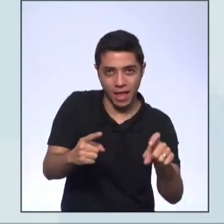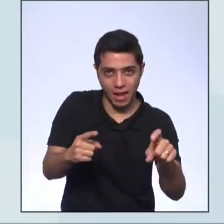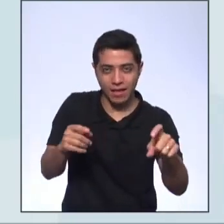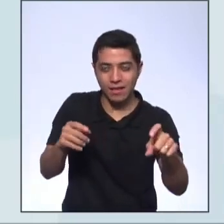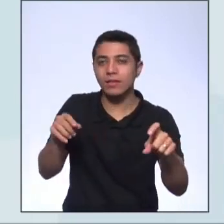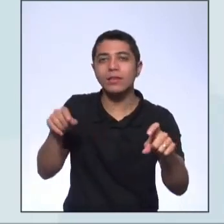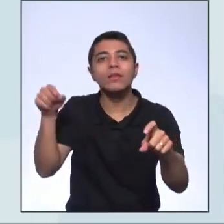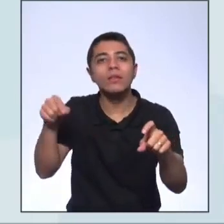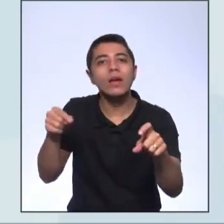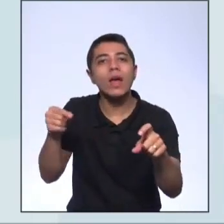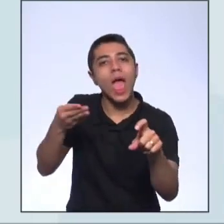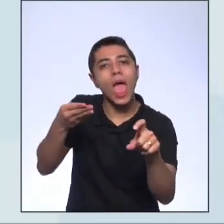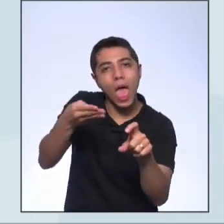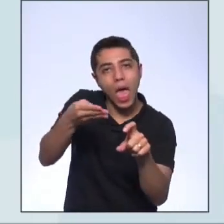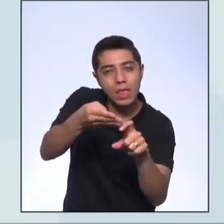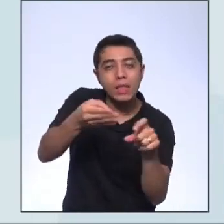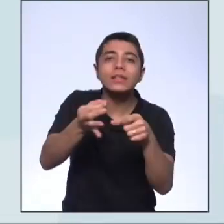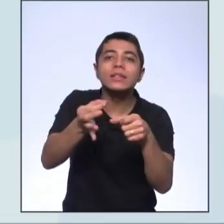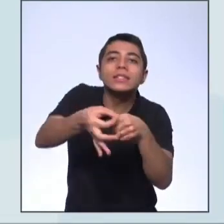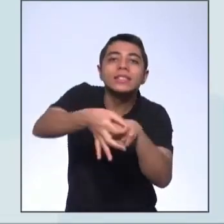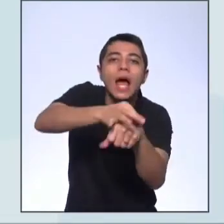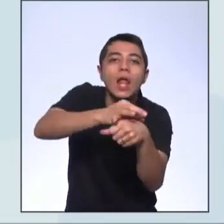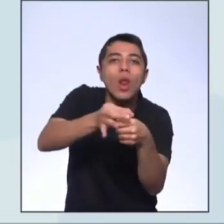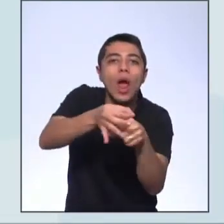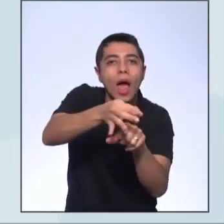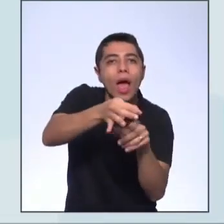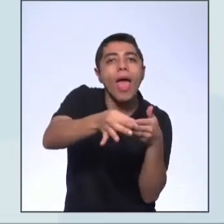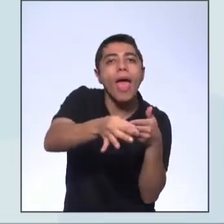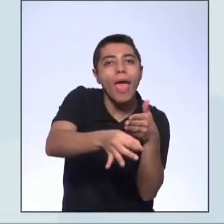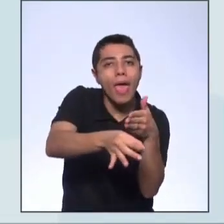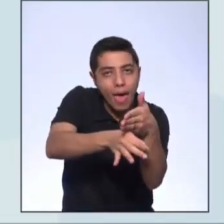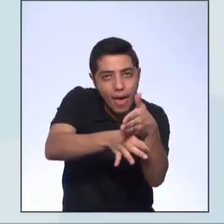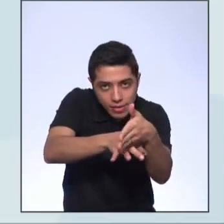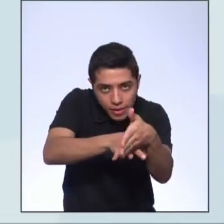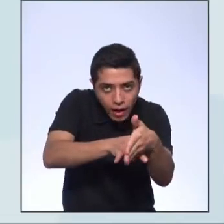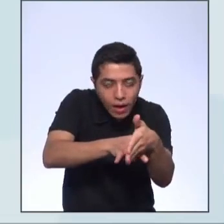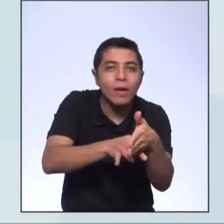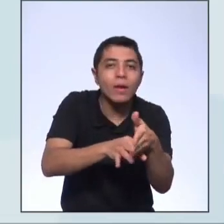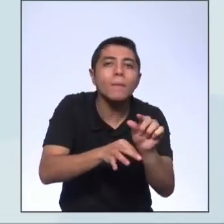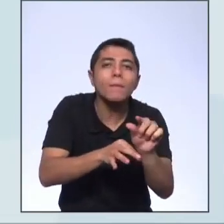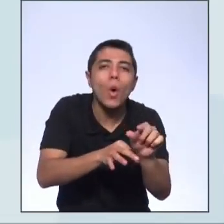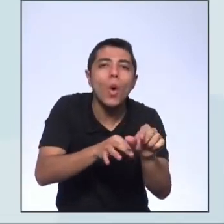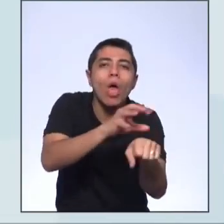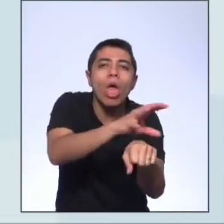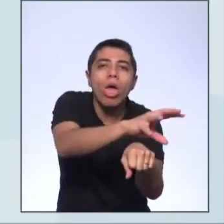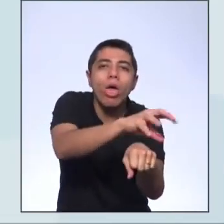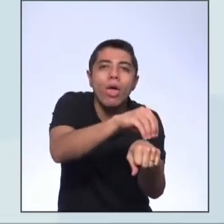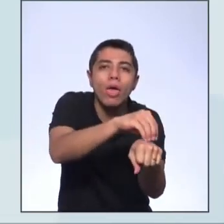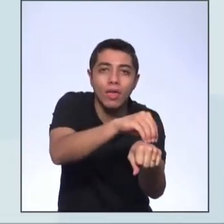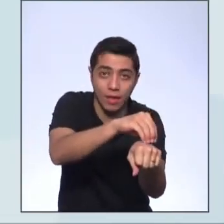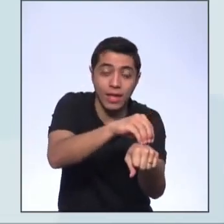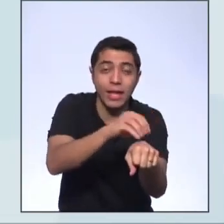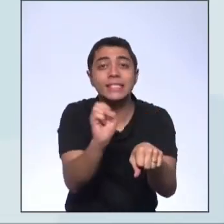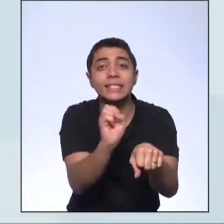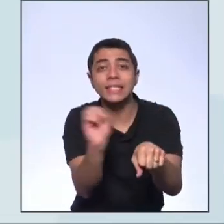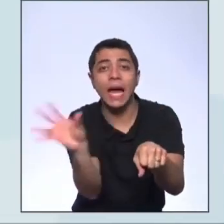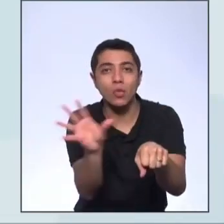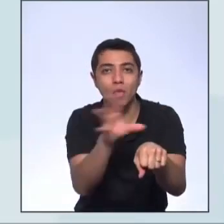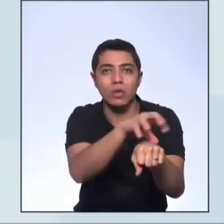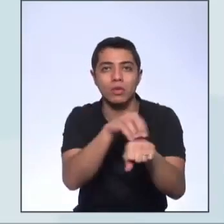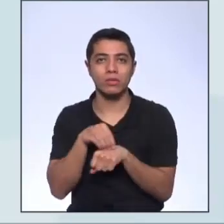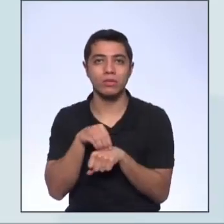e quando ele infectar outra célula, ele vai levar um pedacinho do DNA dele e do DNA da